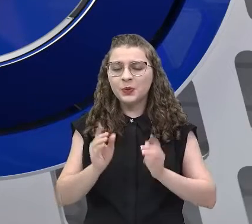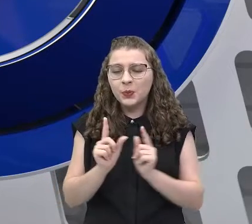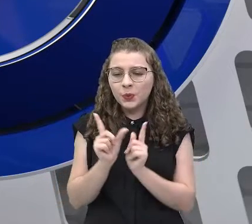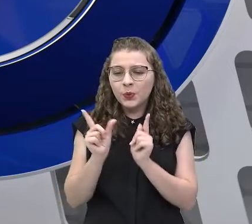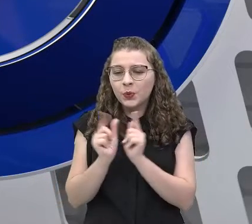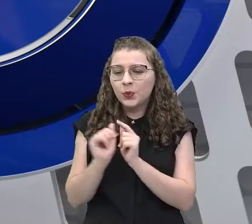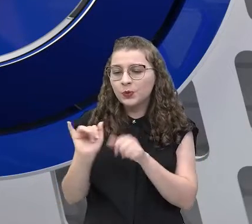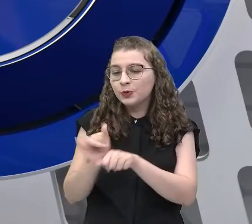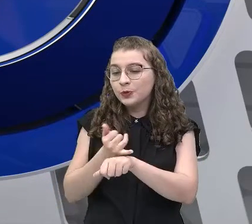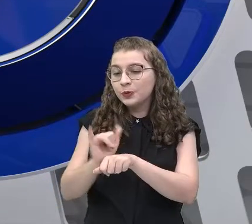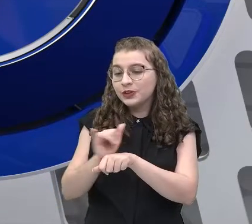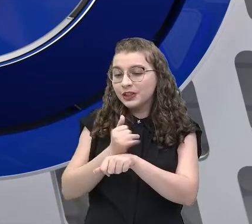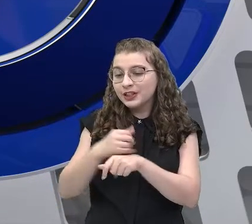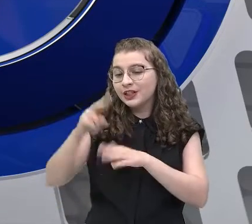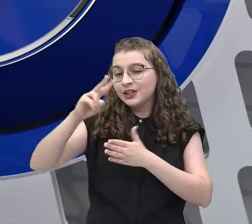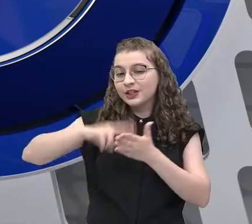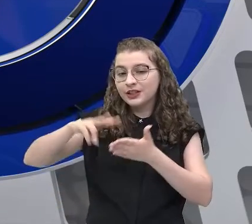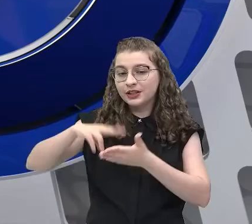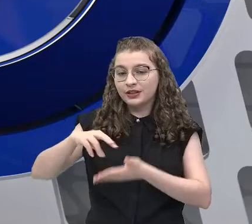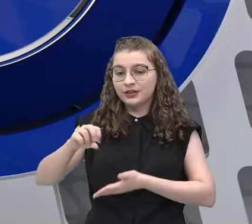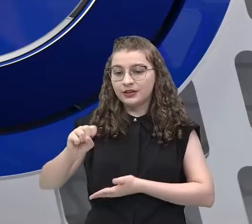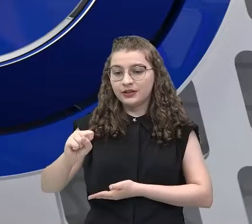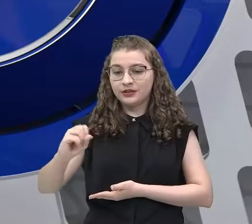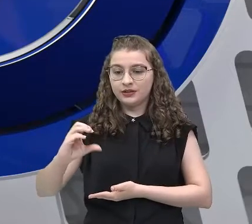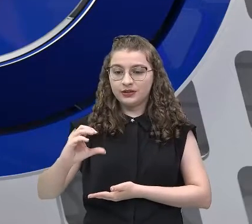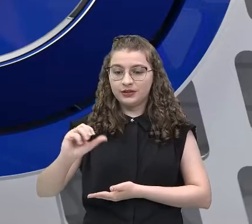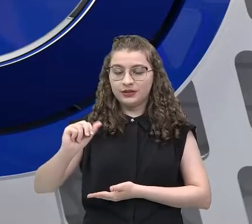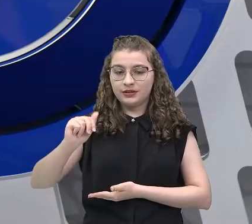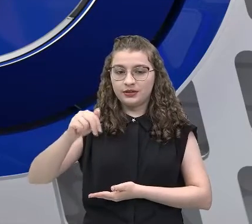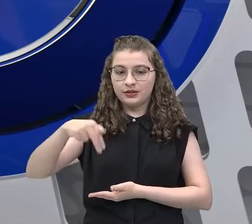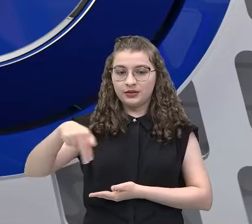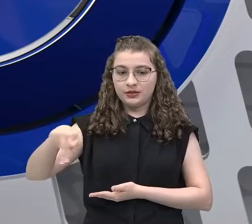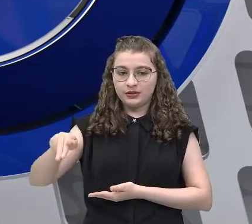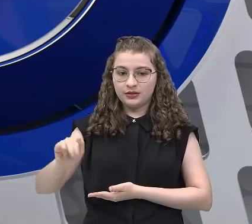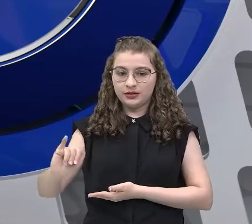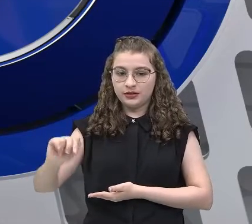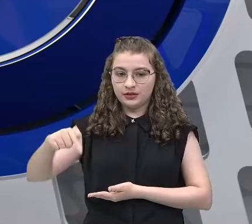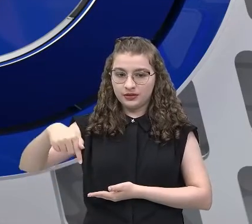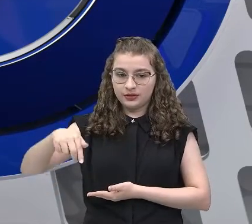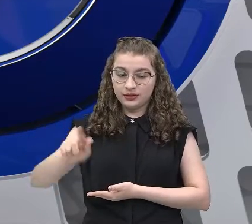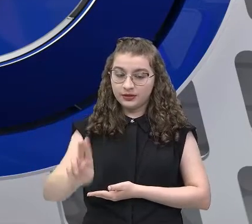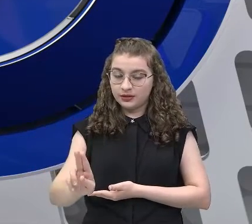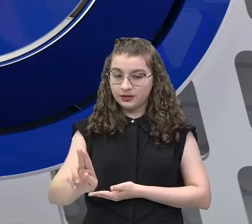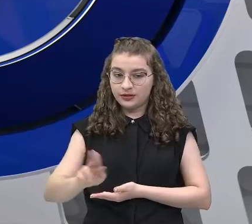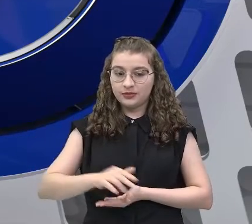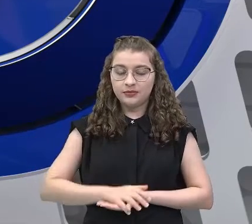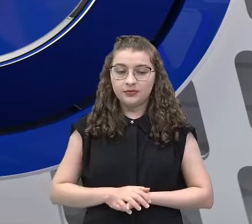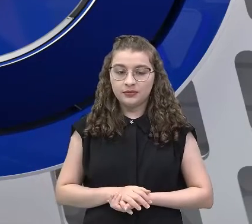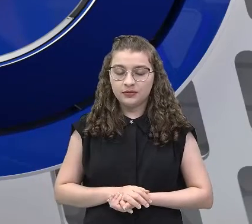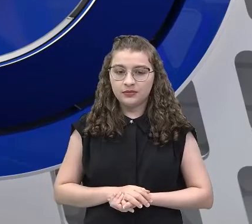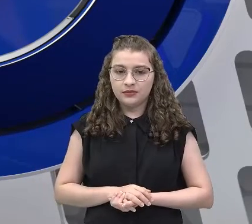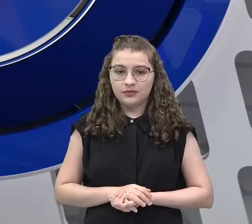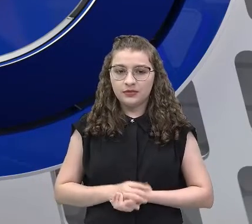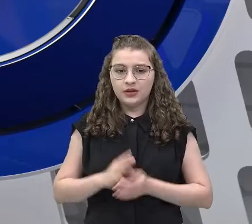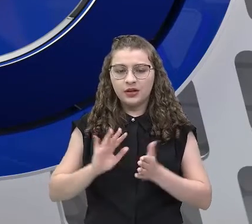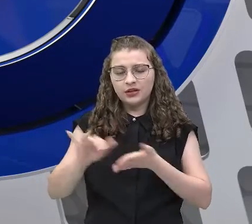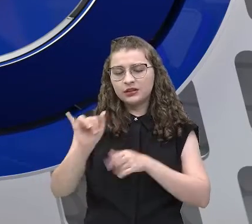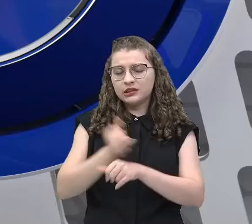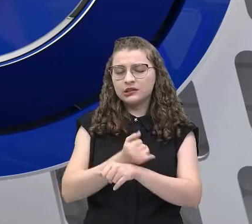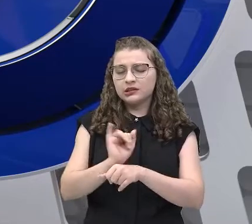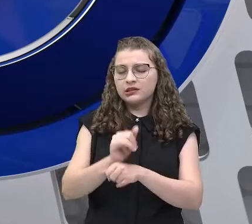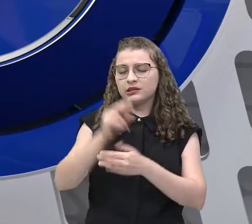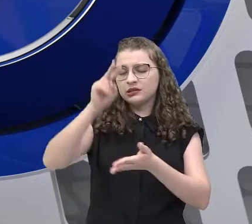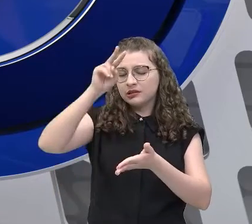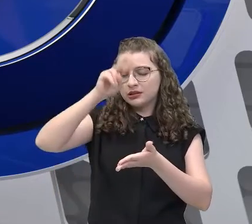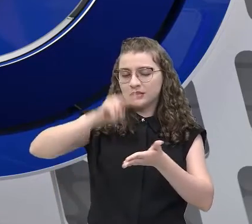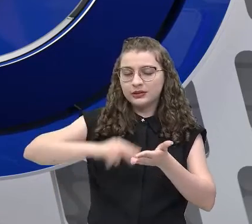uma estratégia de leitura chamada scanning. Então, eu vou continuar falando também sobre estratégia de leitura, que isso ajuda muito